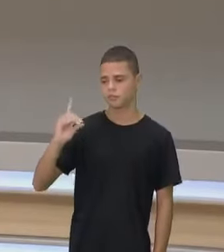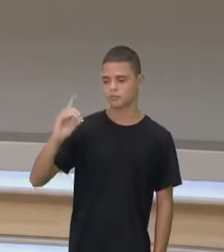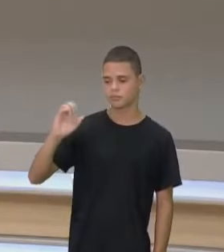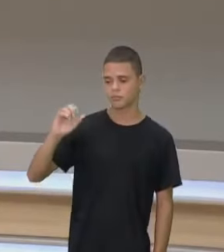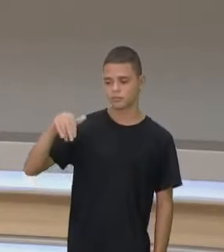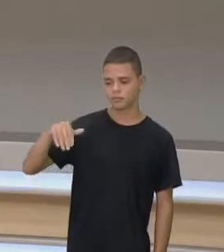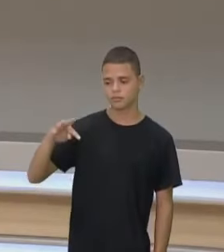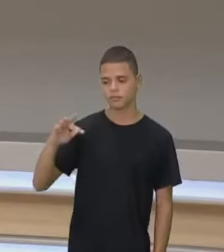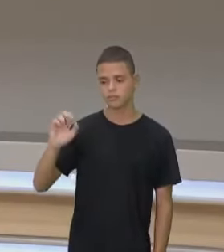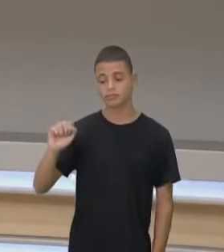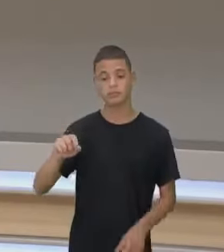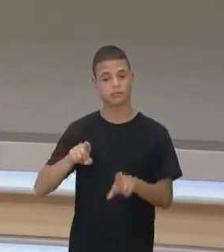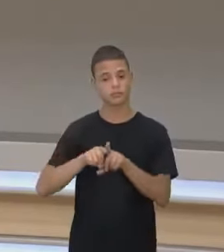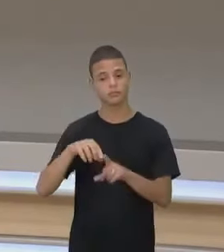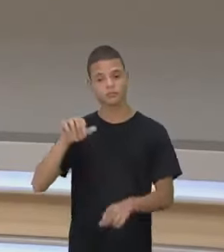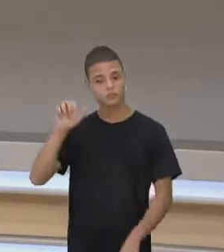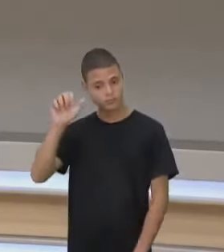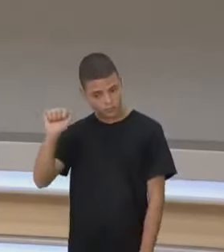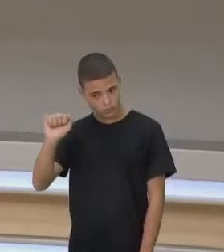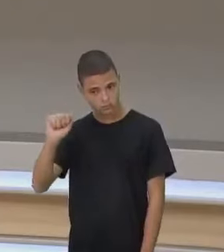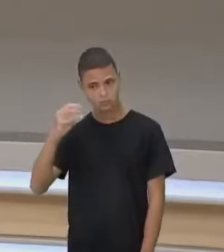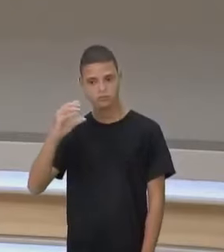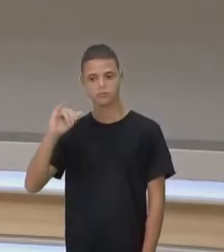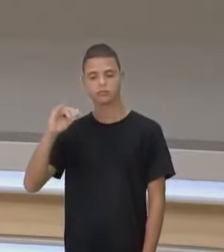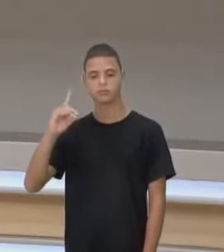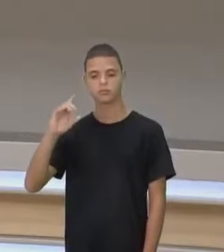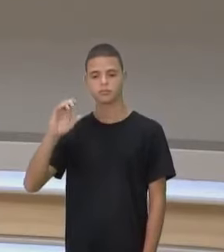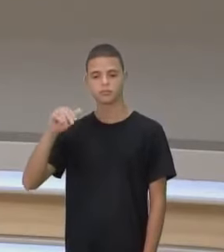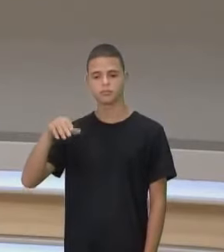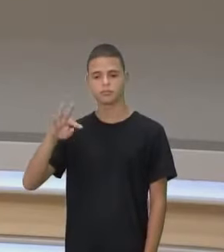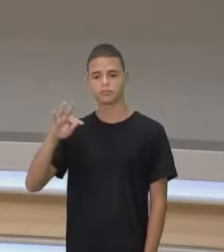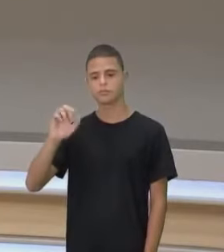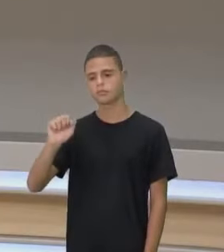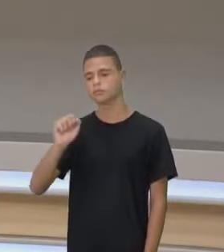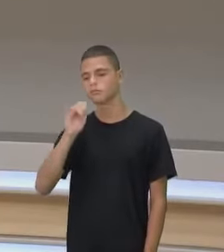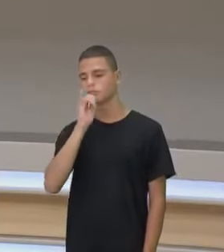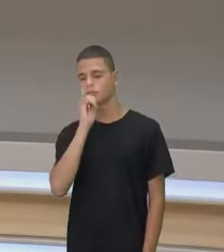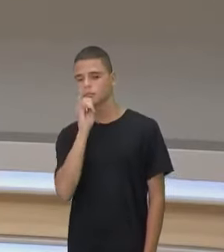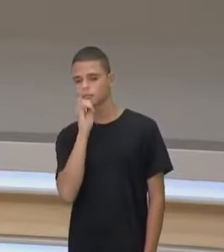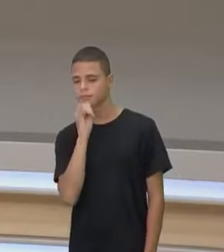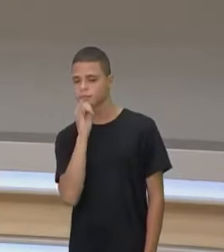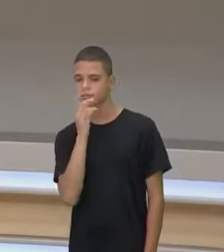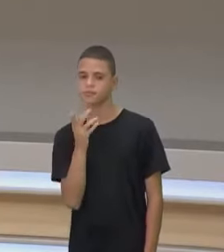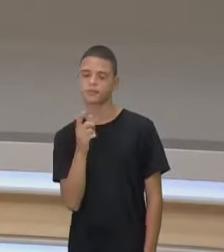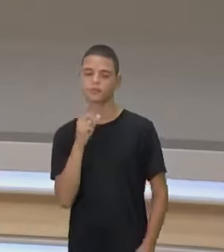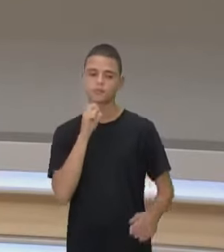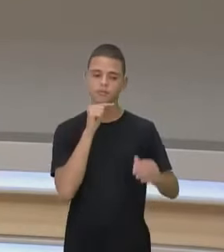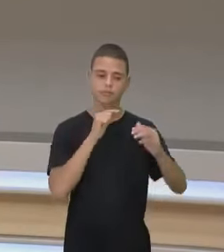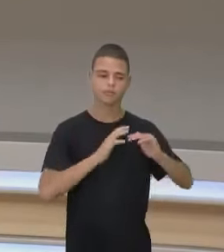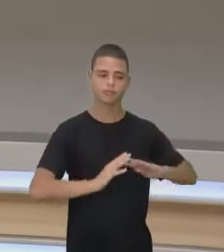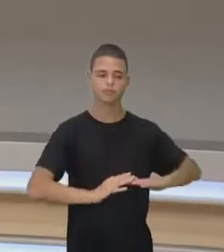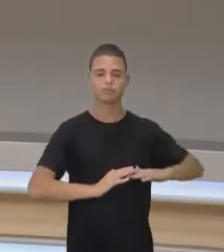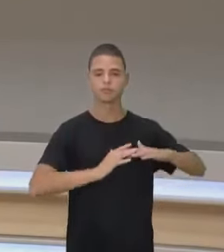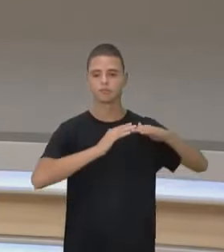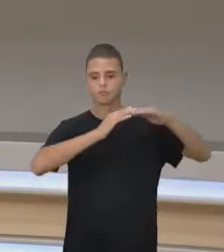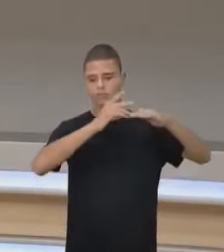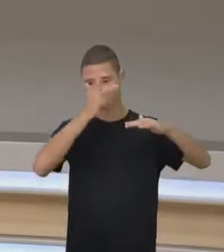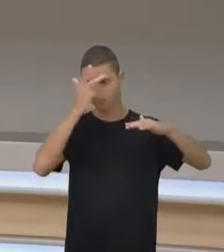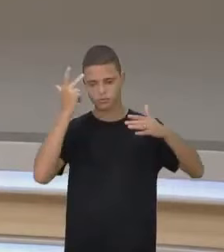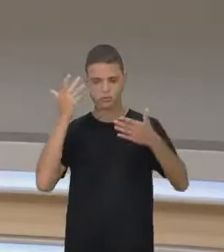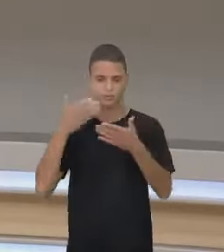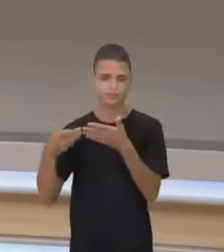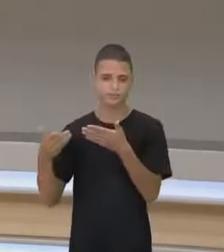eu tenho um alagamento num determinado local, onde as pessoas, né, tiveram prejuízo, algumas